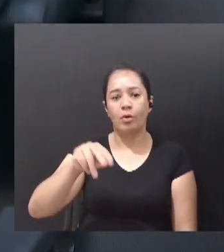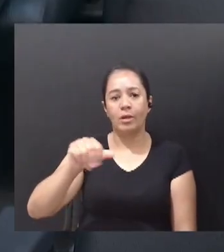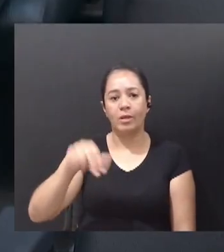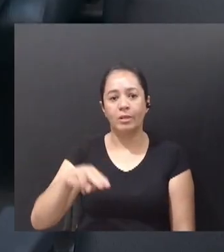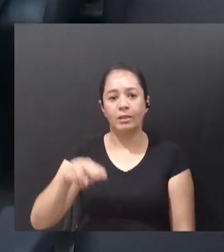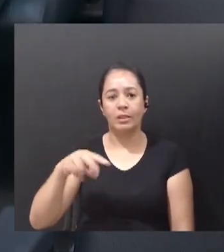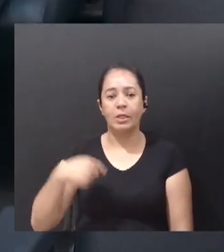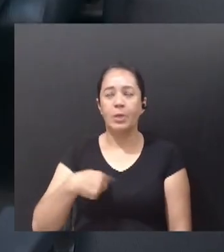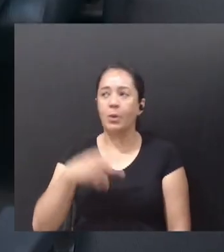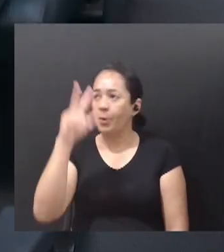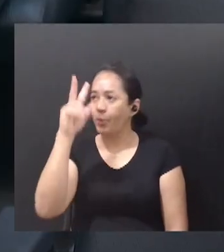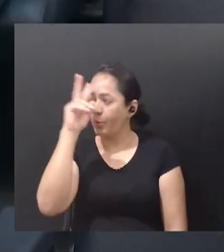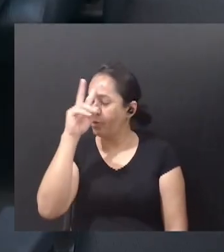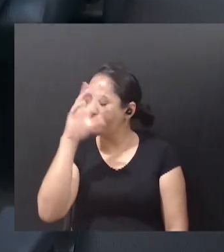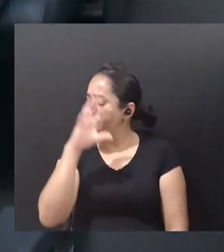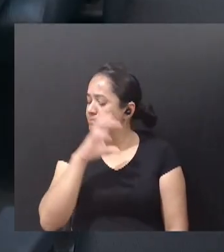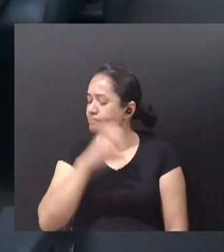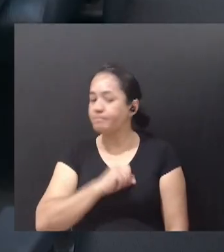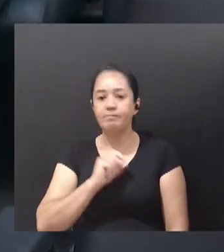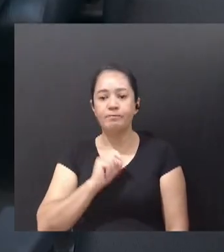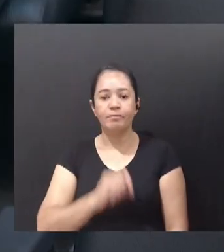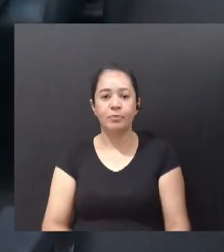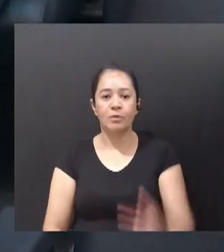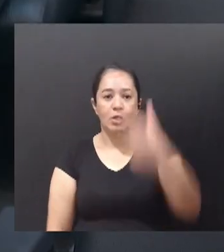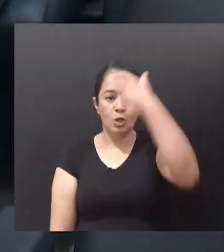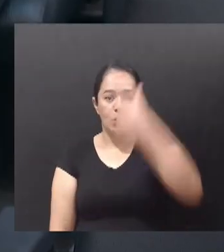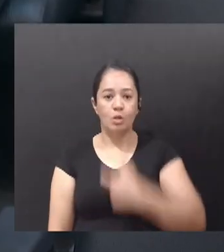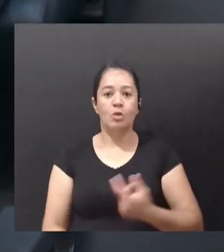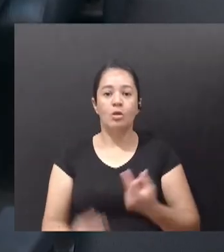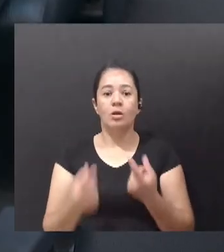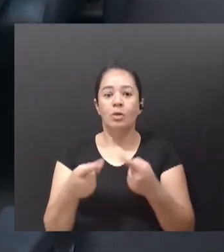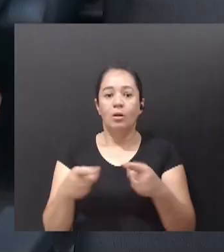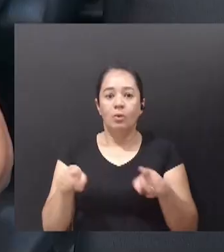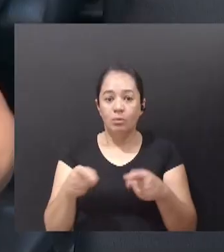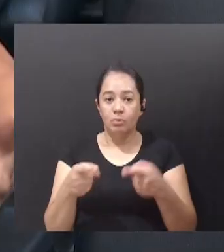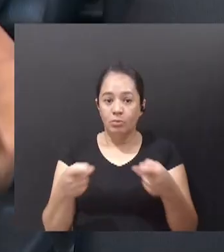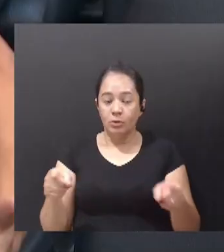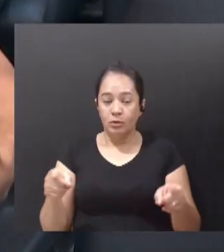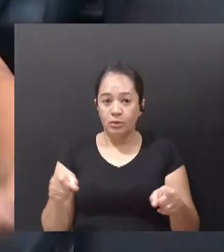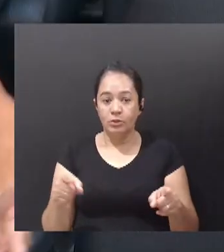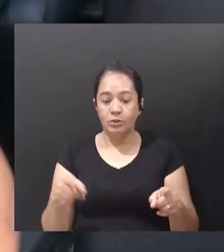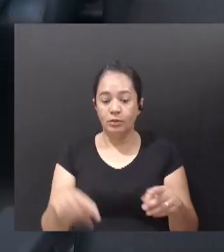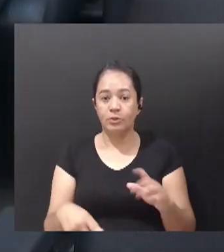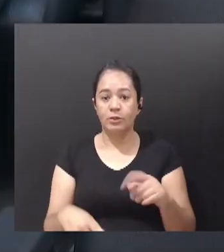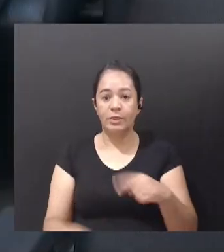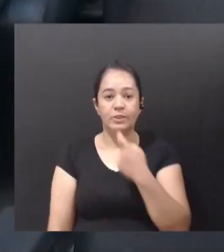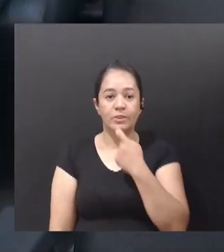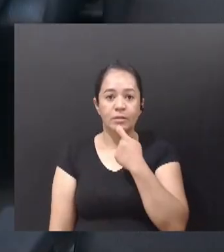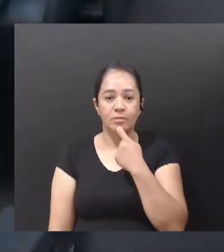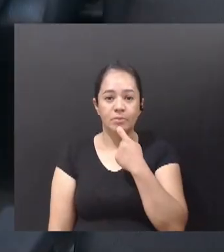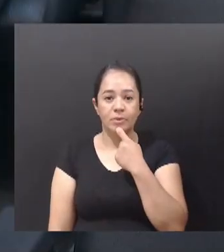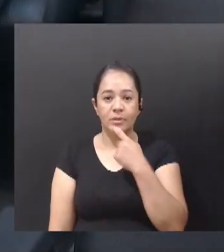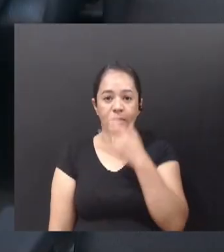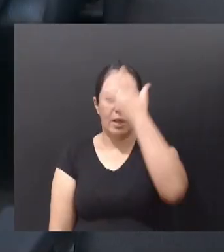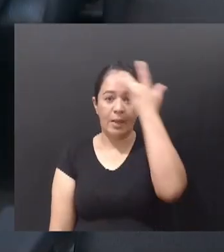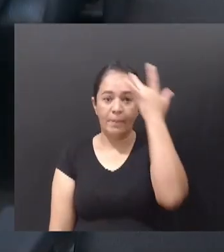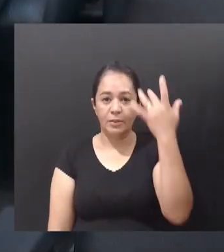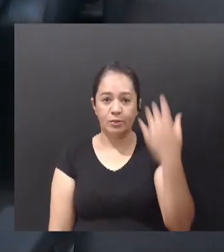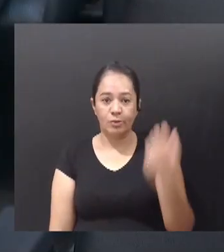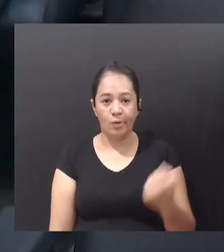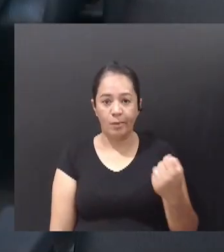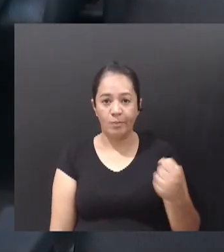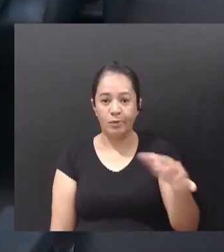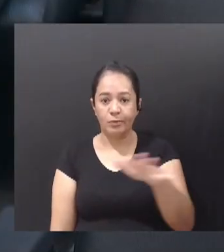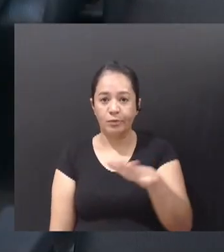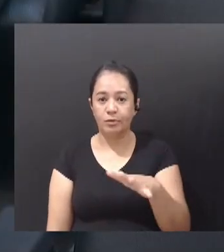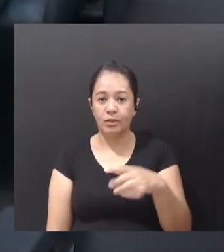lembrança afetiva. Eu sou músico aqui de Campinas. É difícil a pessoa branca falar sobre isso, né, num espaço totalmente do hip